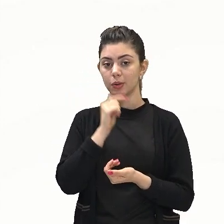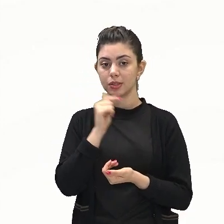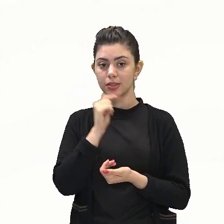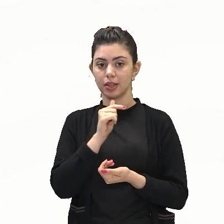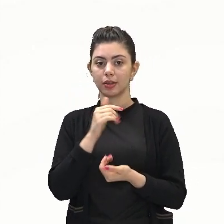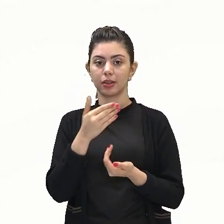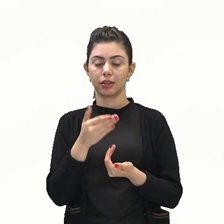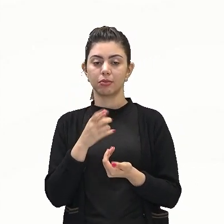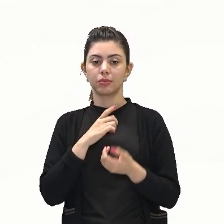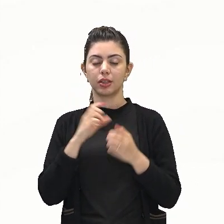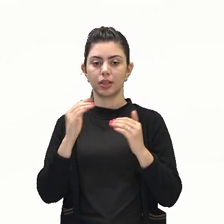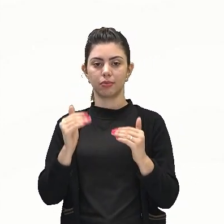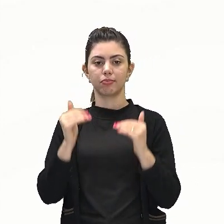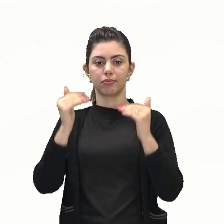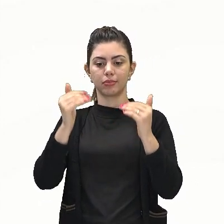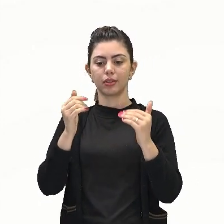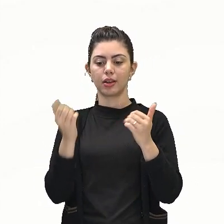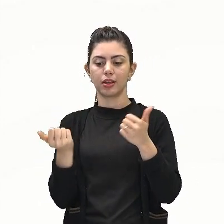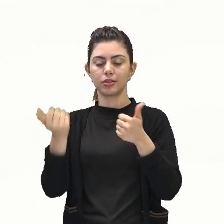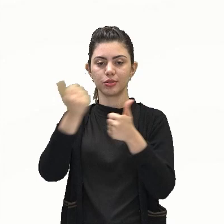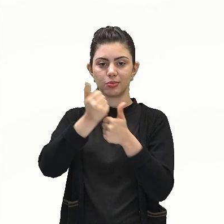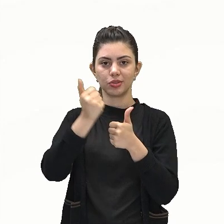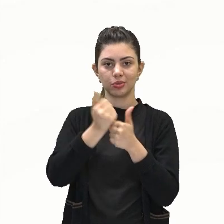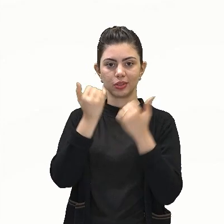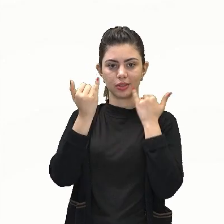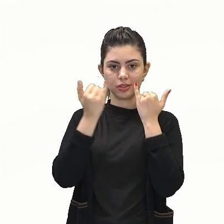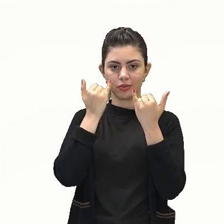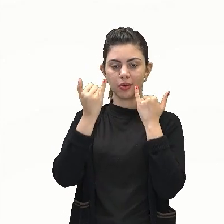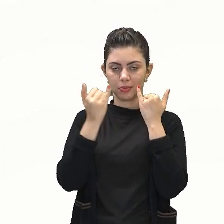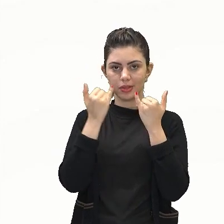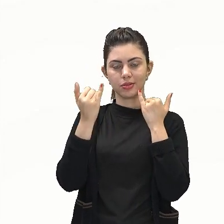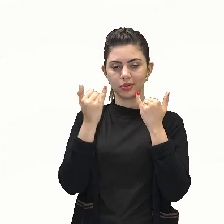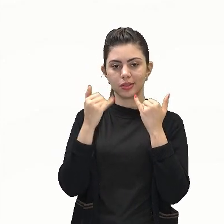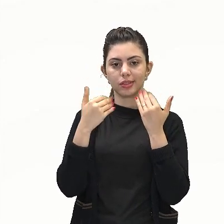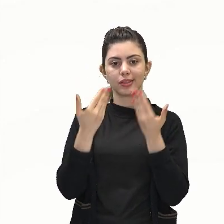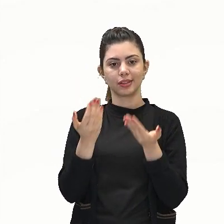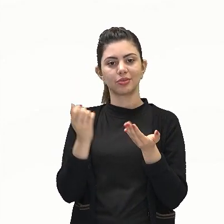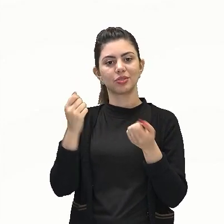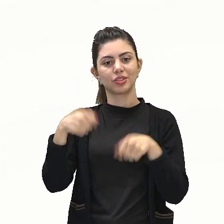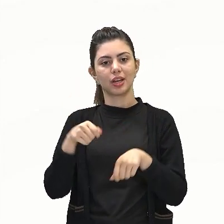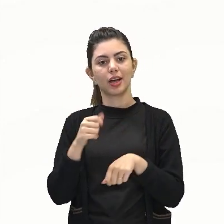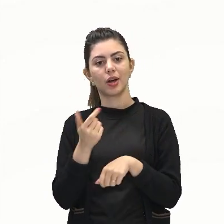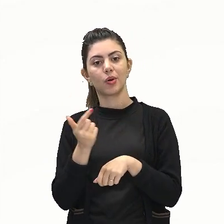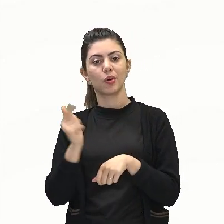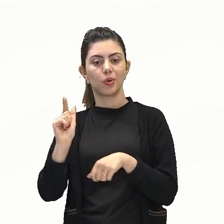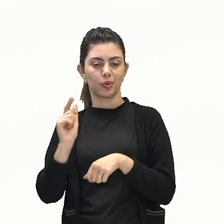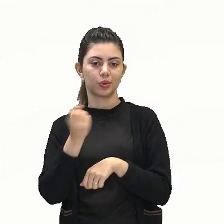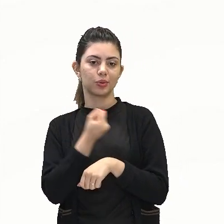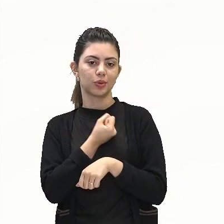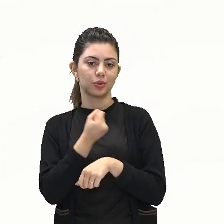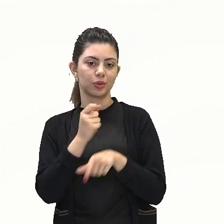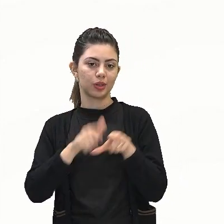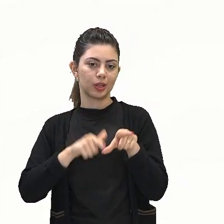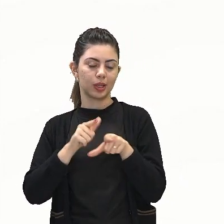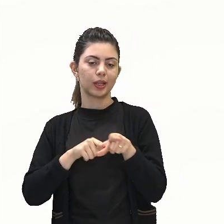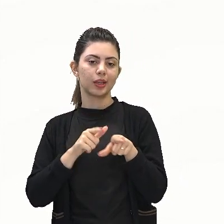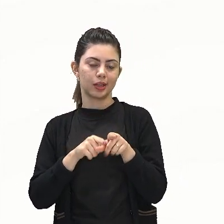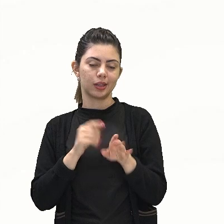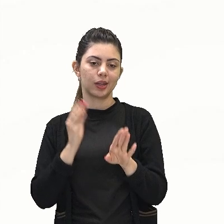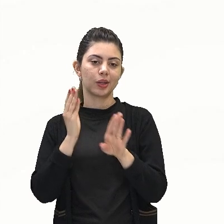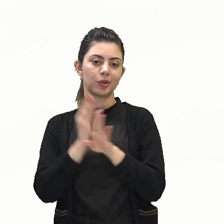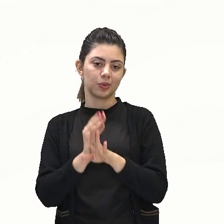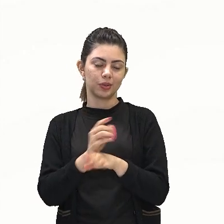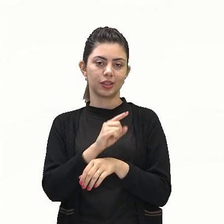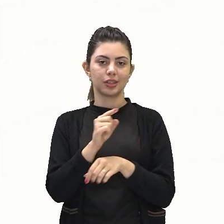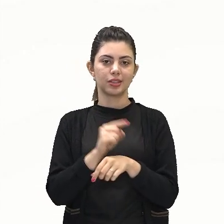nesta equação aqui. Substituindo o valor de W nessa daqui, eu já acho o valor de Z, porque aí eu só terei